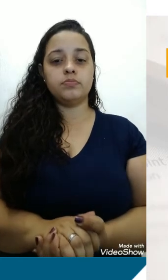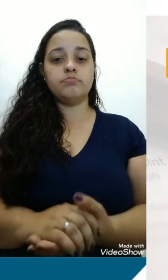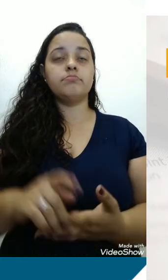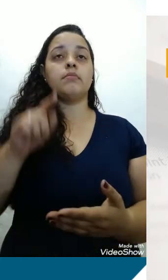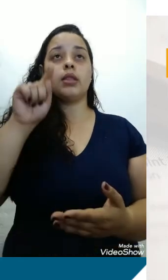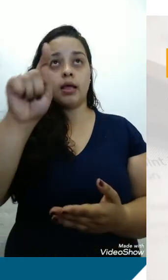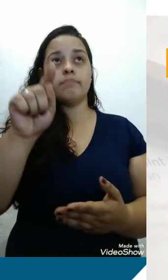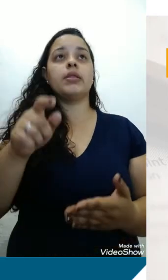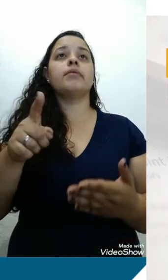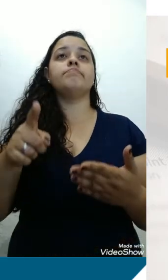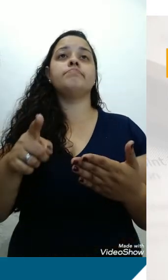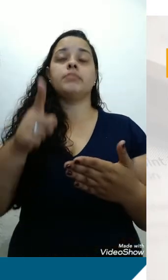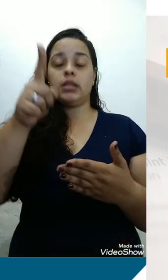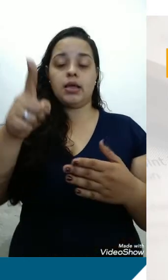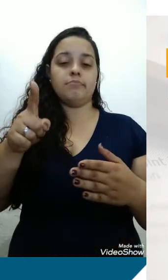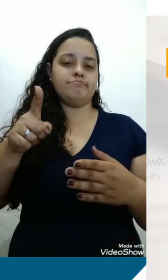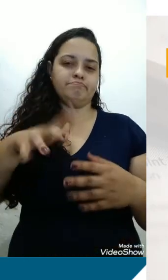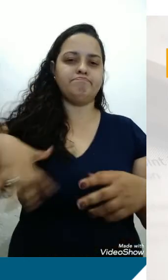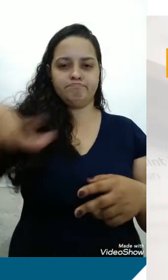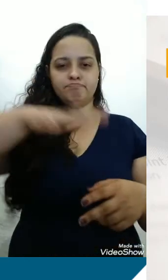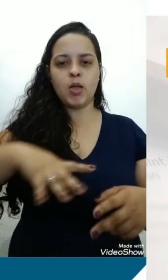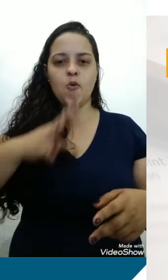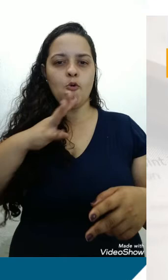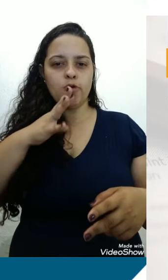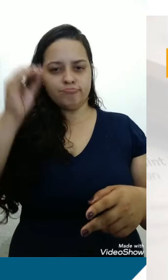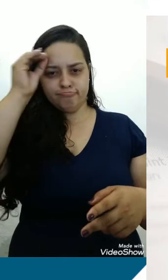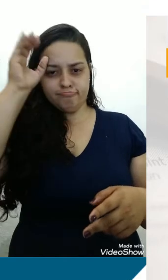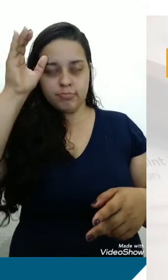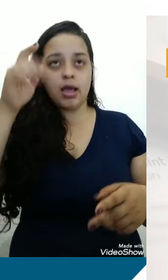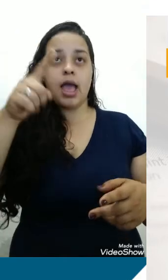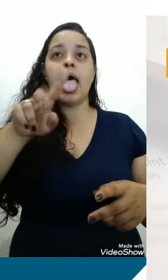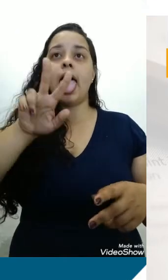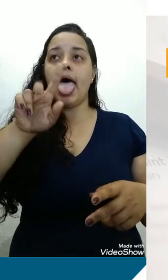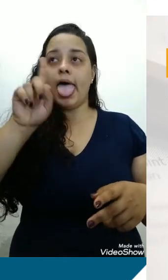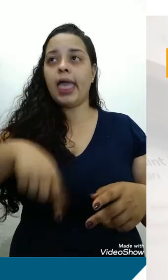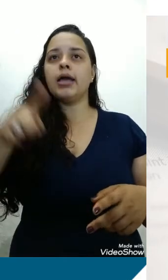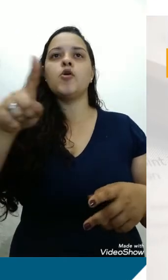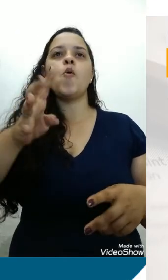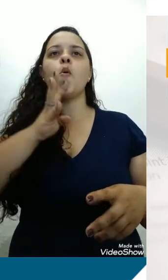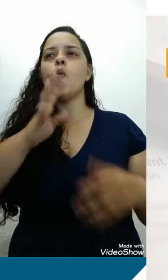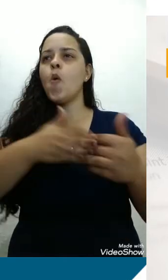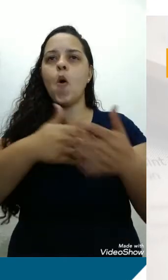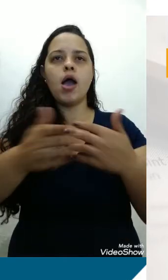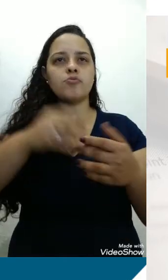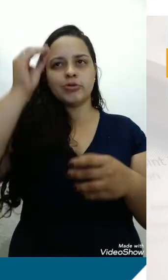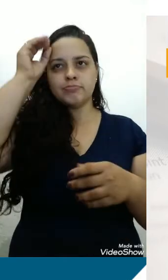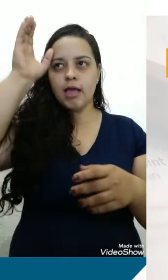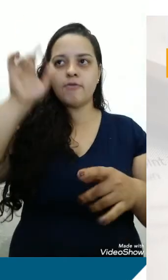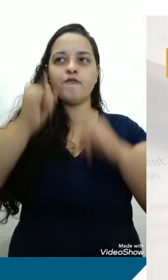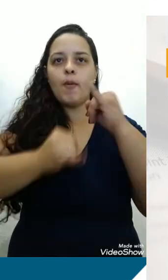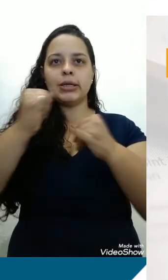O repertório sociocultural, ou interdisciplinaridade, é constituído por toda e qualquer informação possível de ser usada na sua